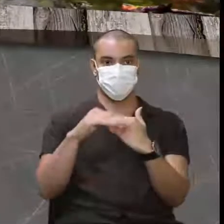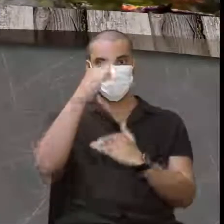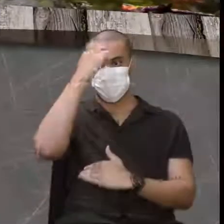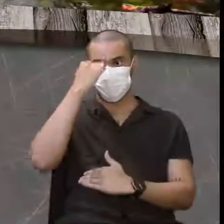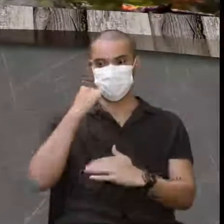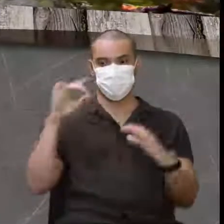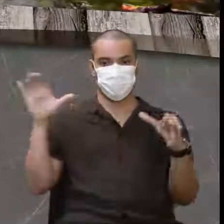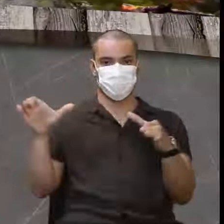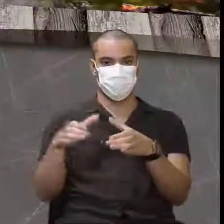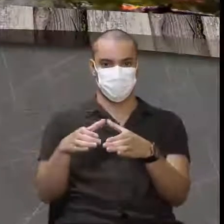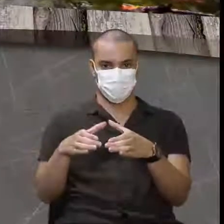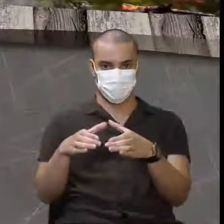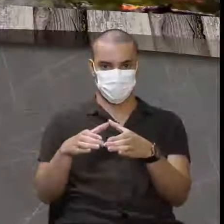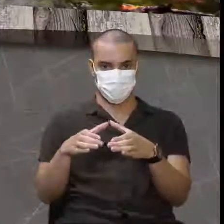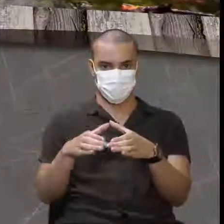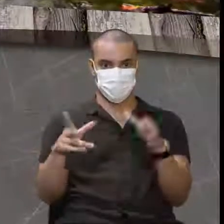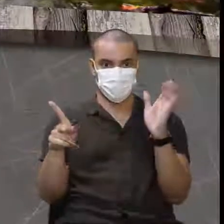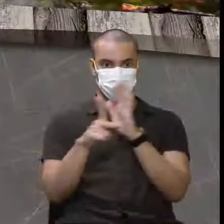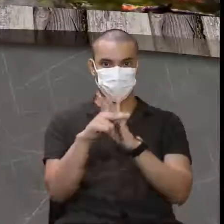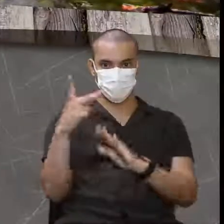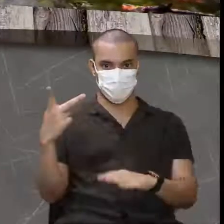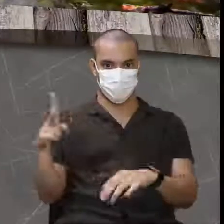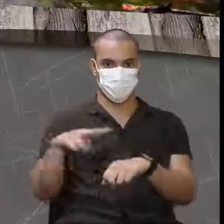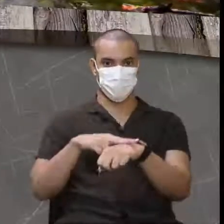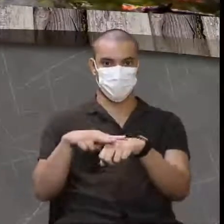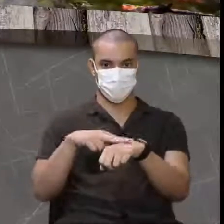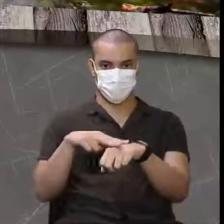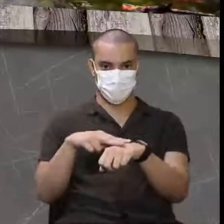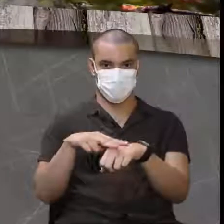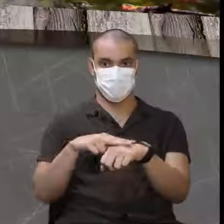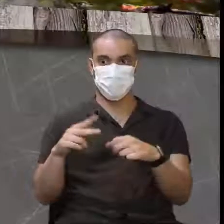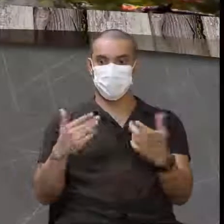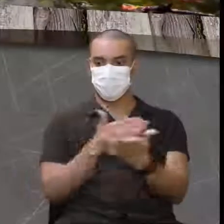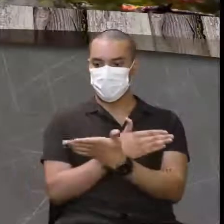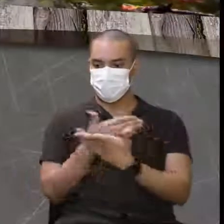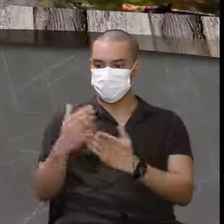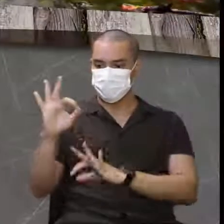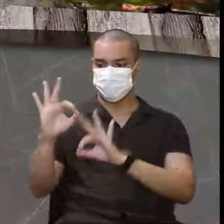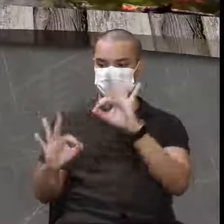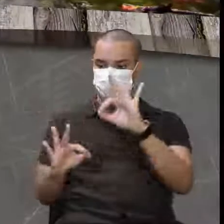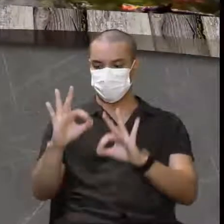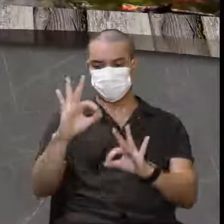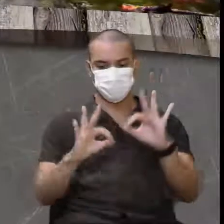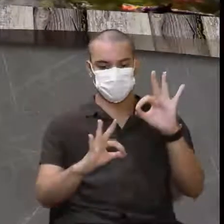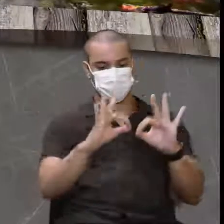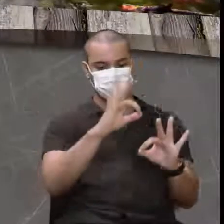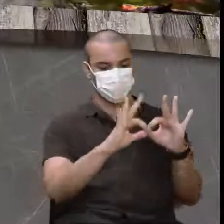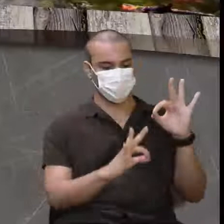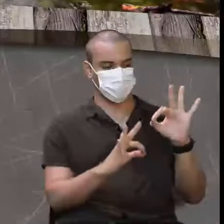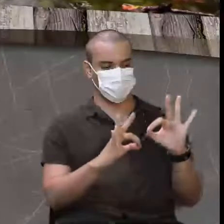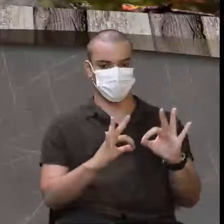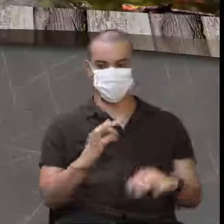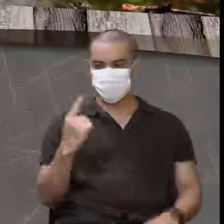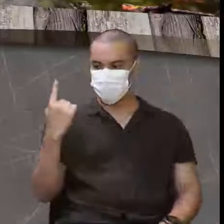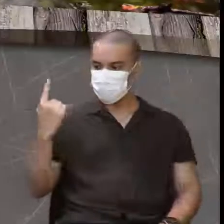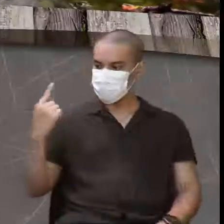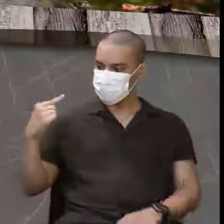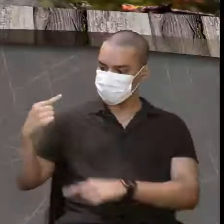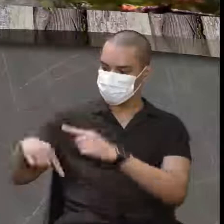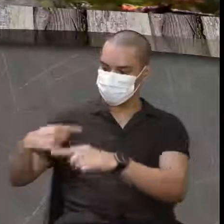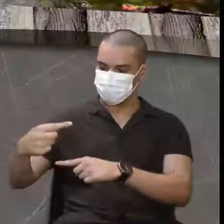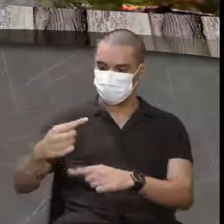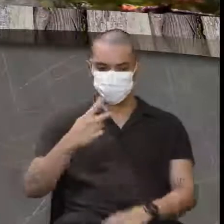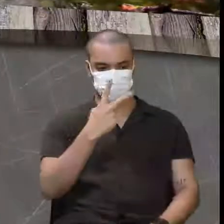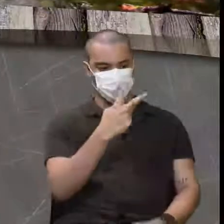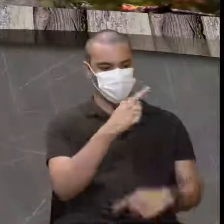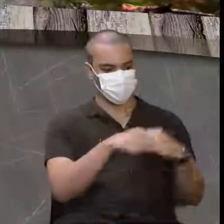espécie, que era a espécie Pisum sativum, ele começou a organizar geração 1,